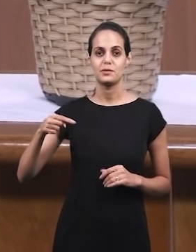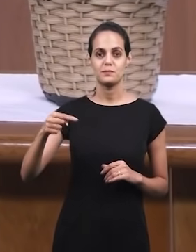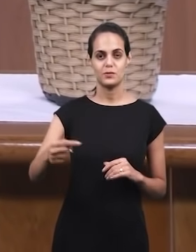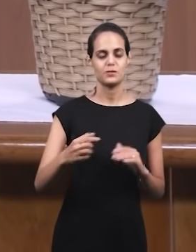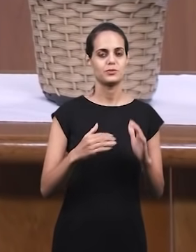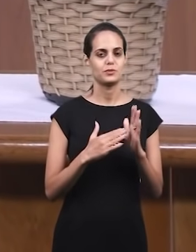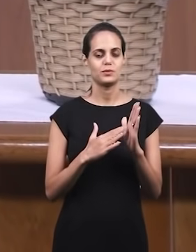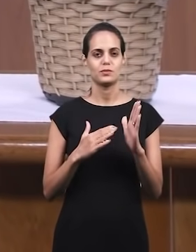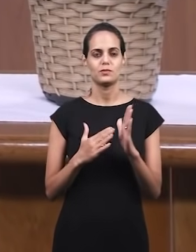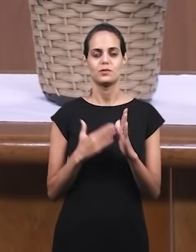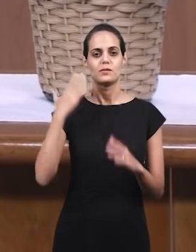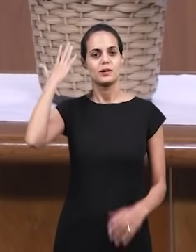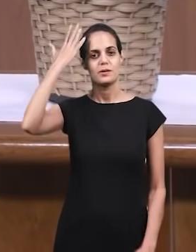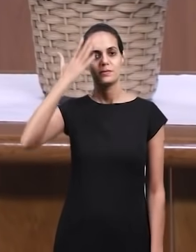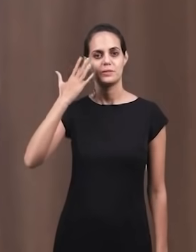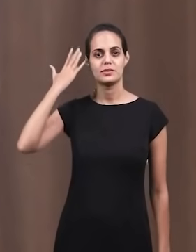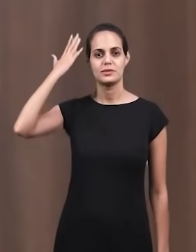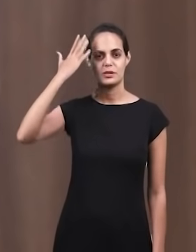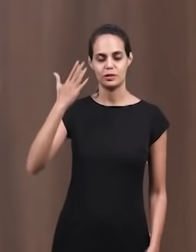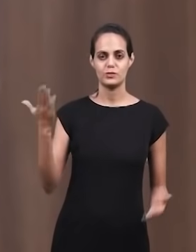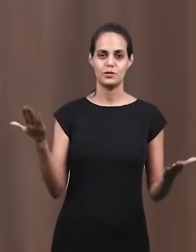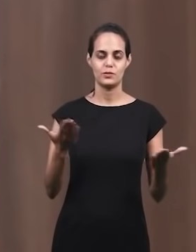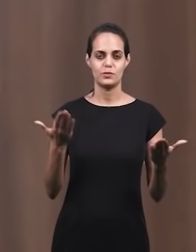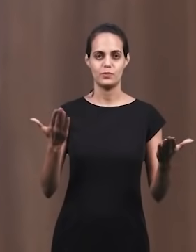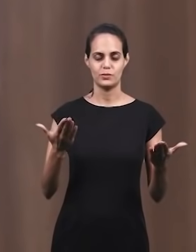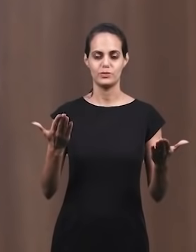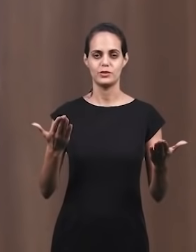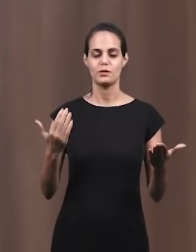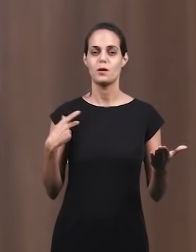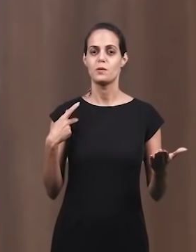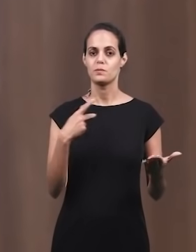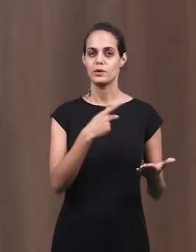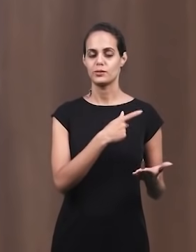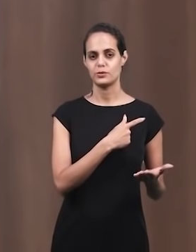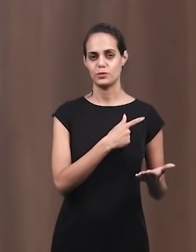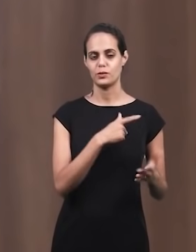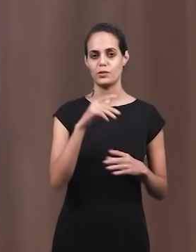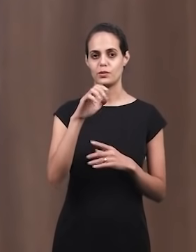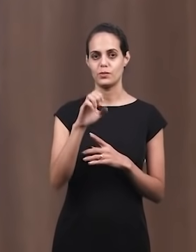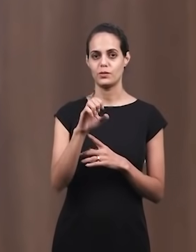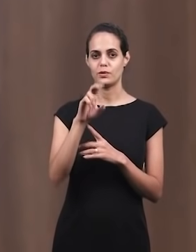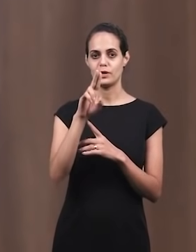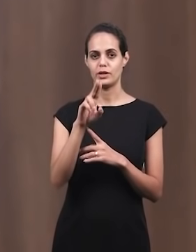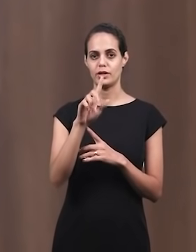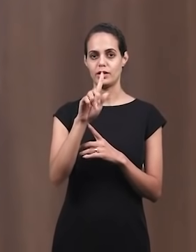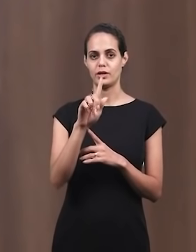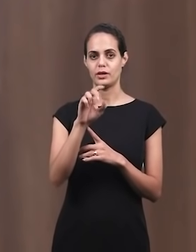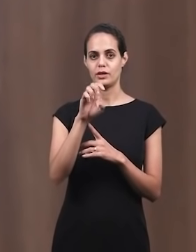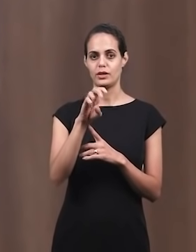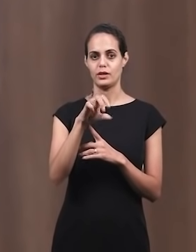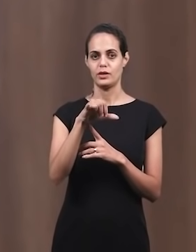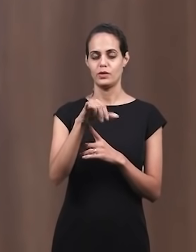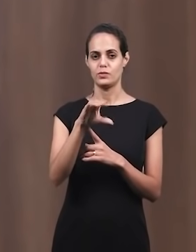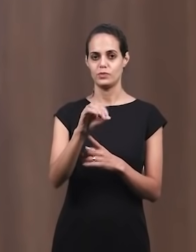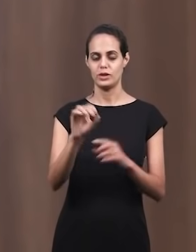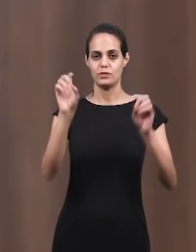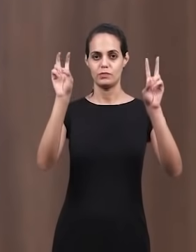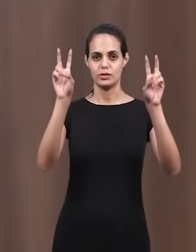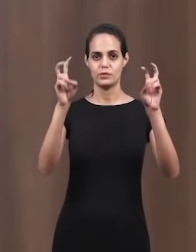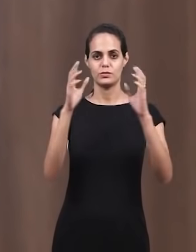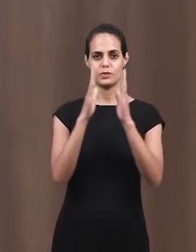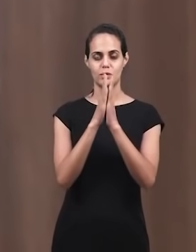louvor, você vai assistir a mensagem de hoje. E a mensagem de hoje será trazida pelo pastor Luiz Eugênio e tem como tema